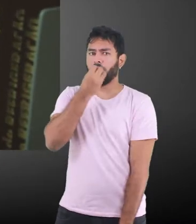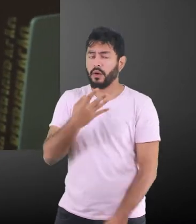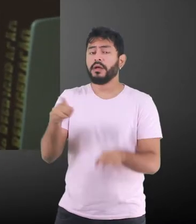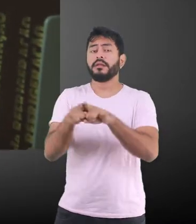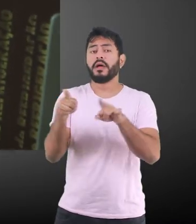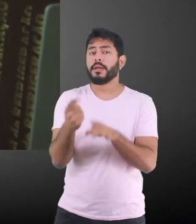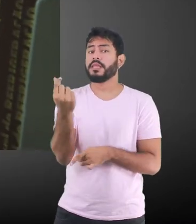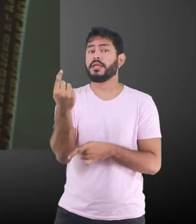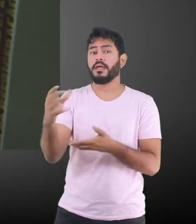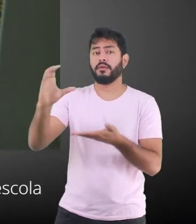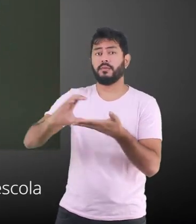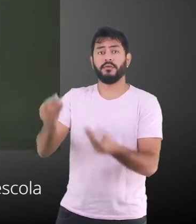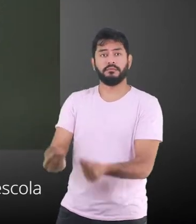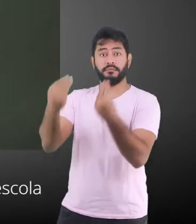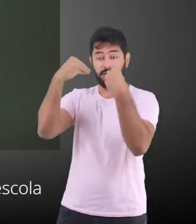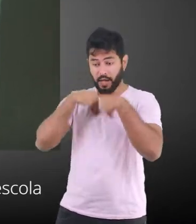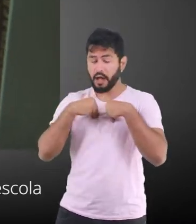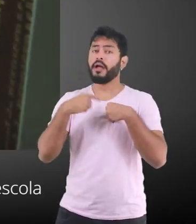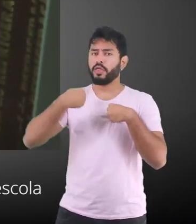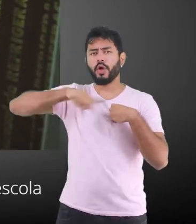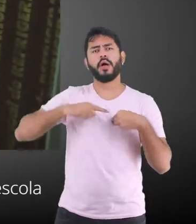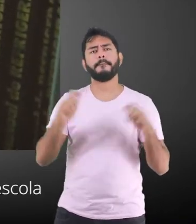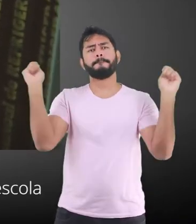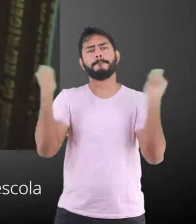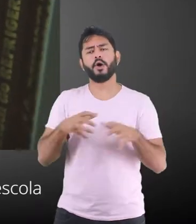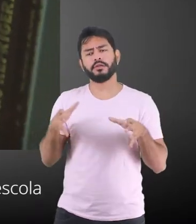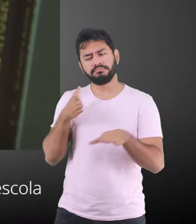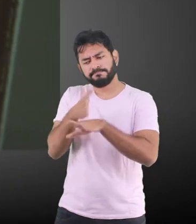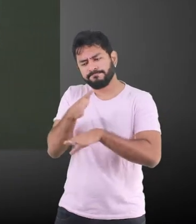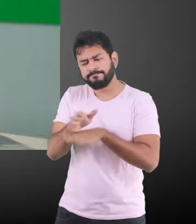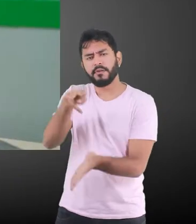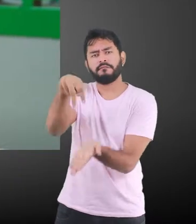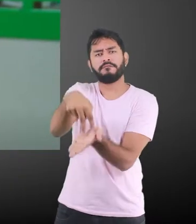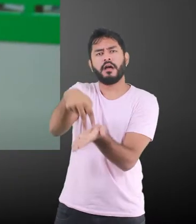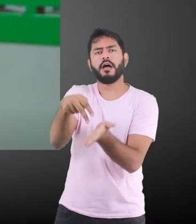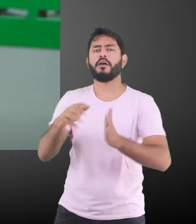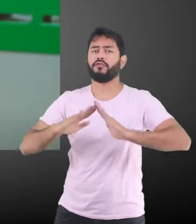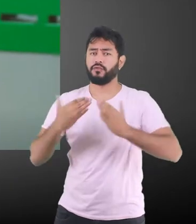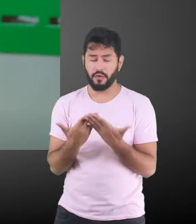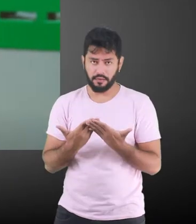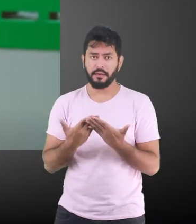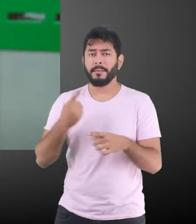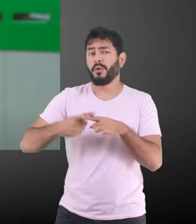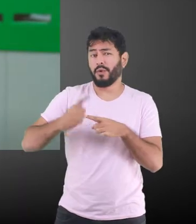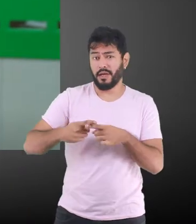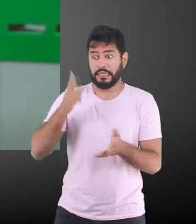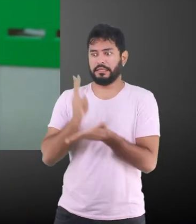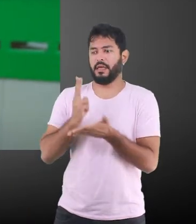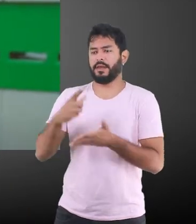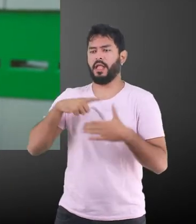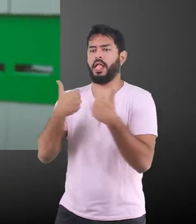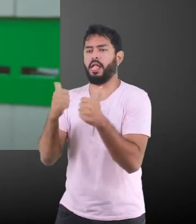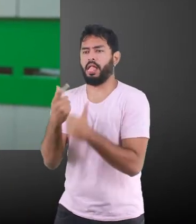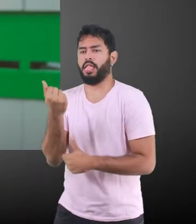E financeira, né? Ele também nos passa recurso para que a gente possa frequentar a escola. Porque nem todo dia você tem, né? O